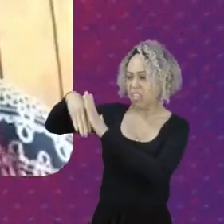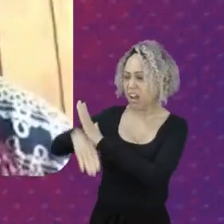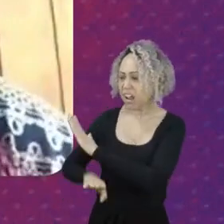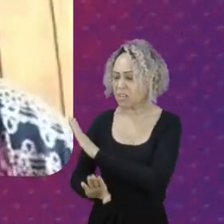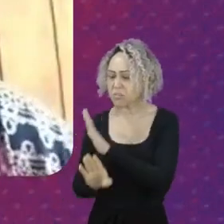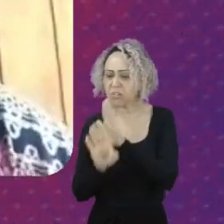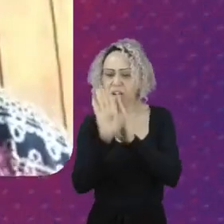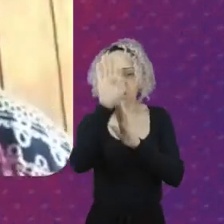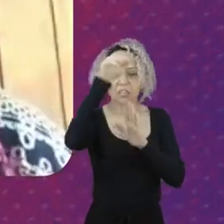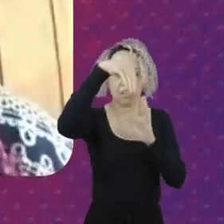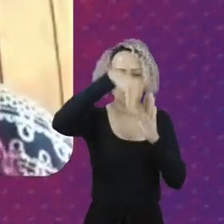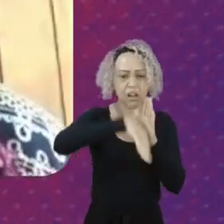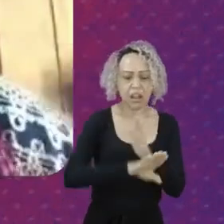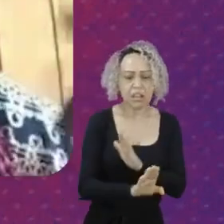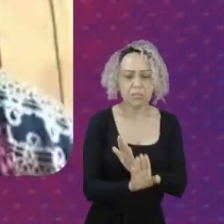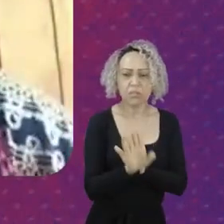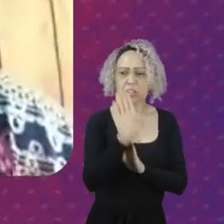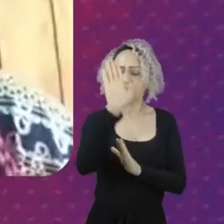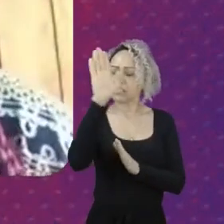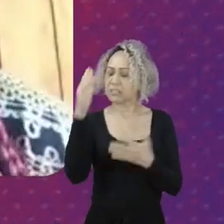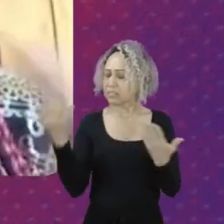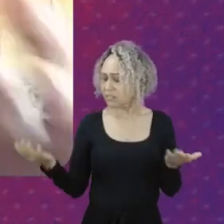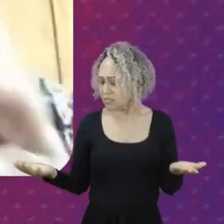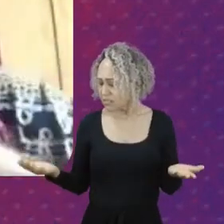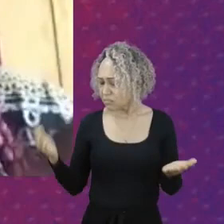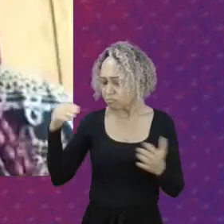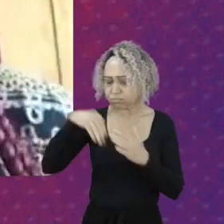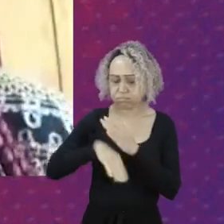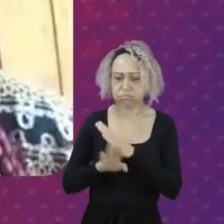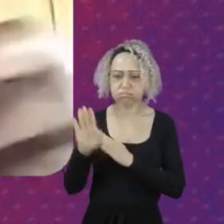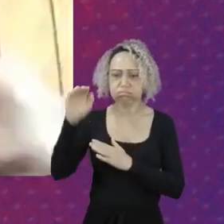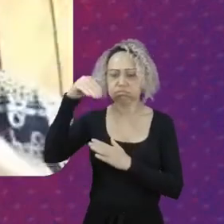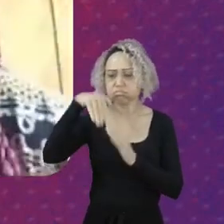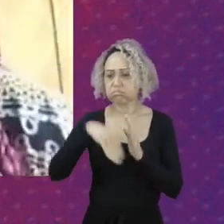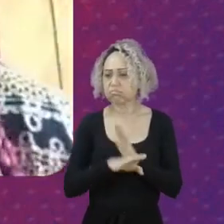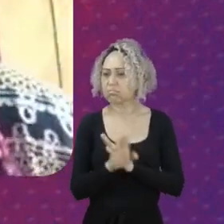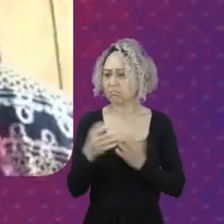avança, constrói planos, se insere, inclusive, nos